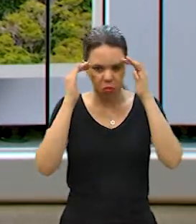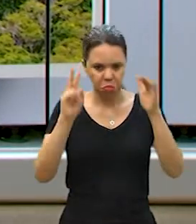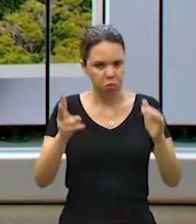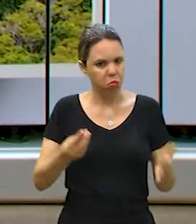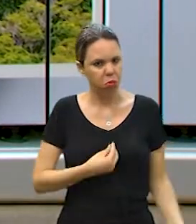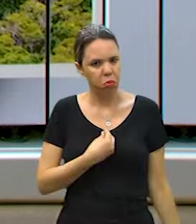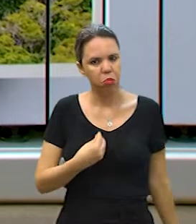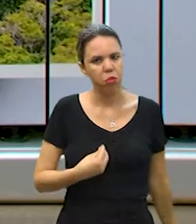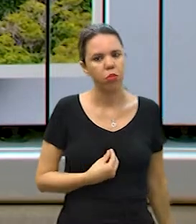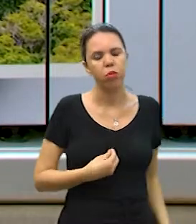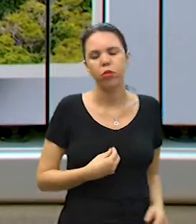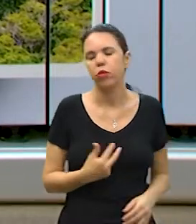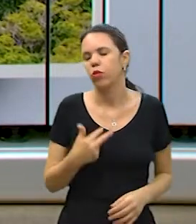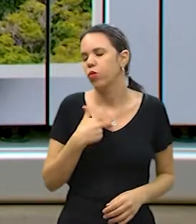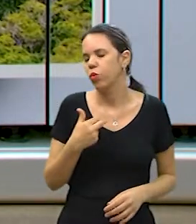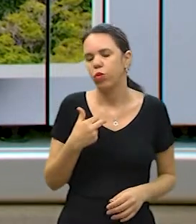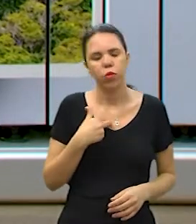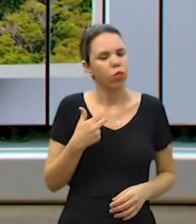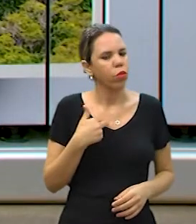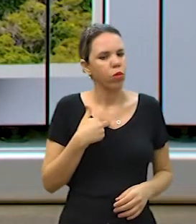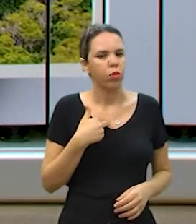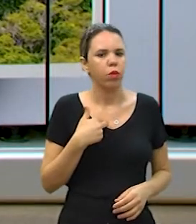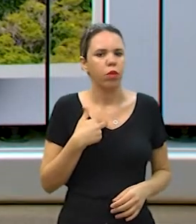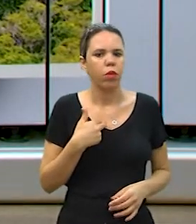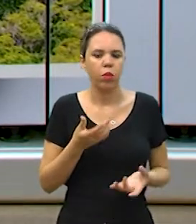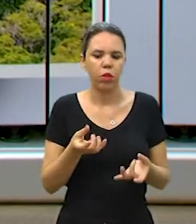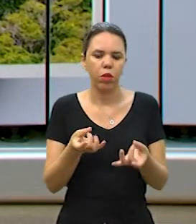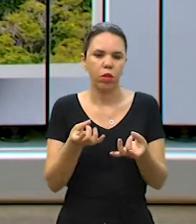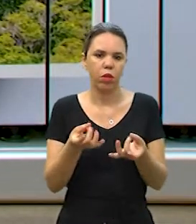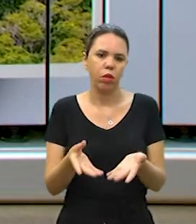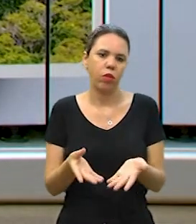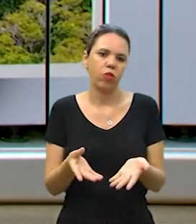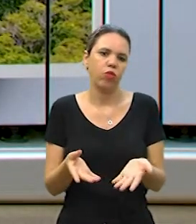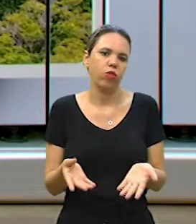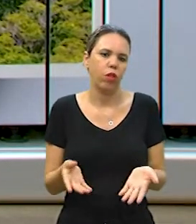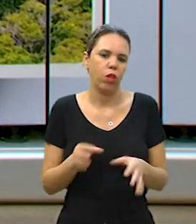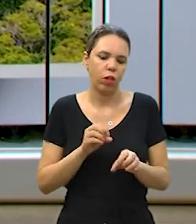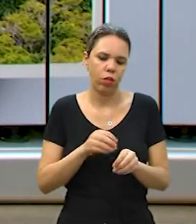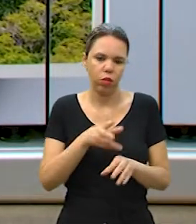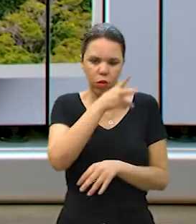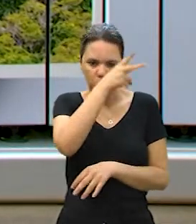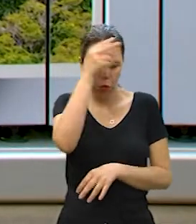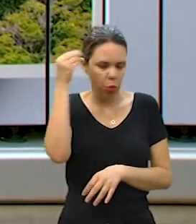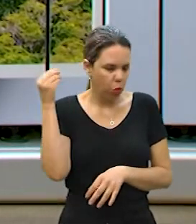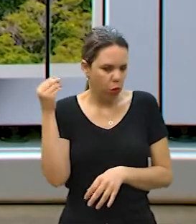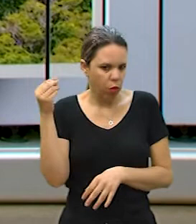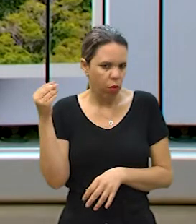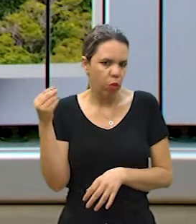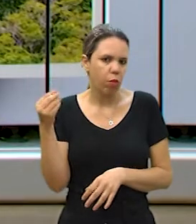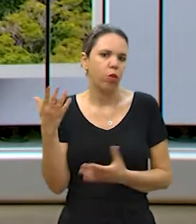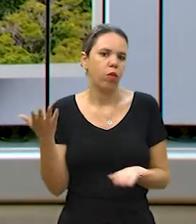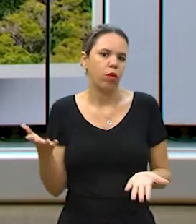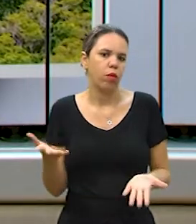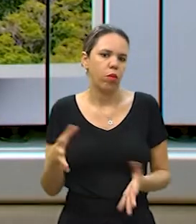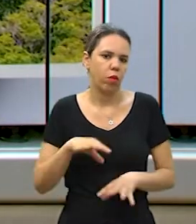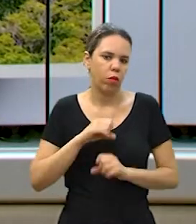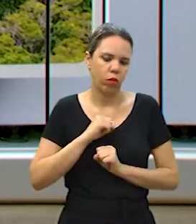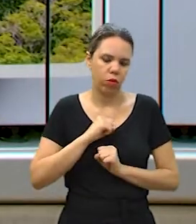vida. Agora, não dá para submeter a educação pública